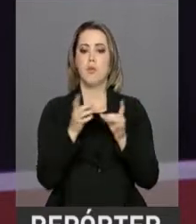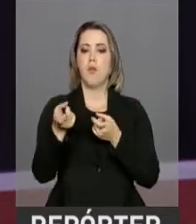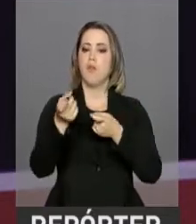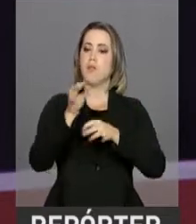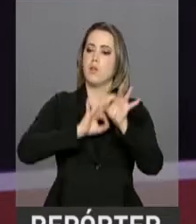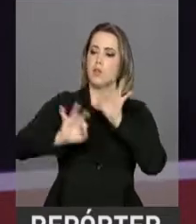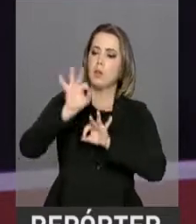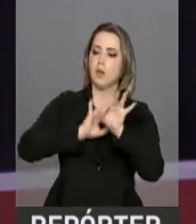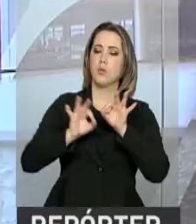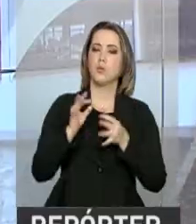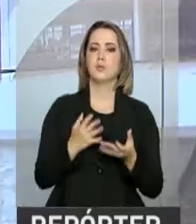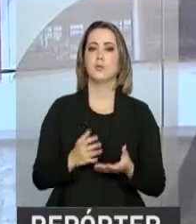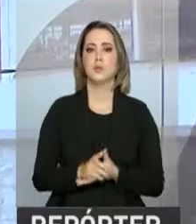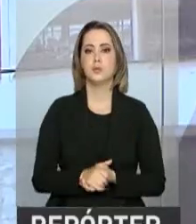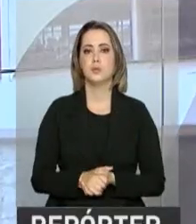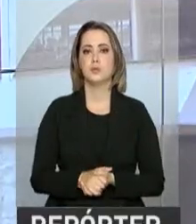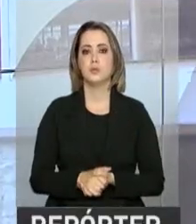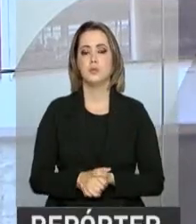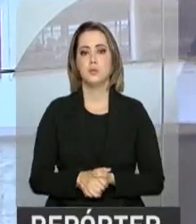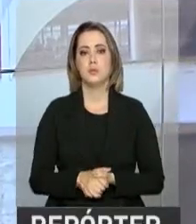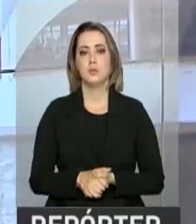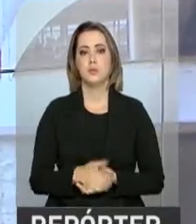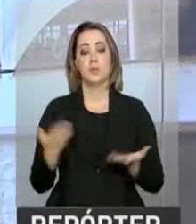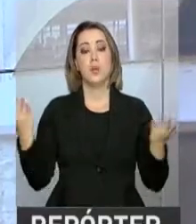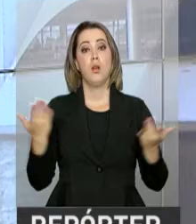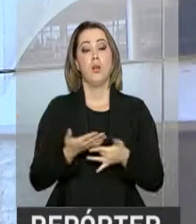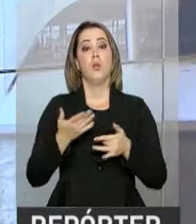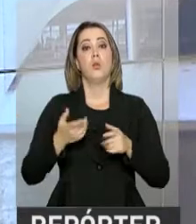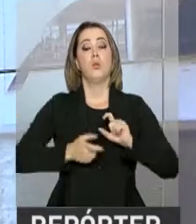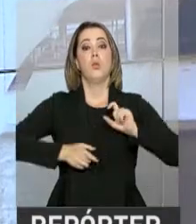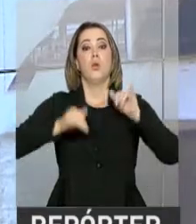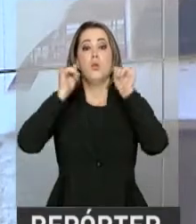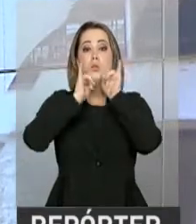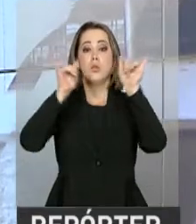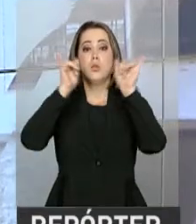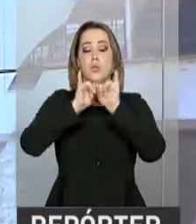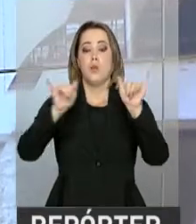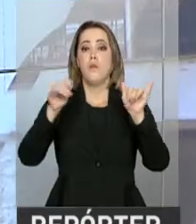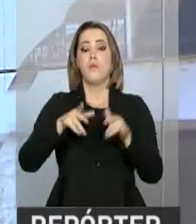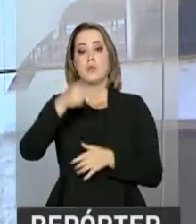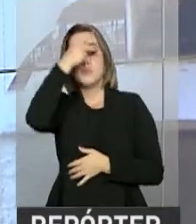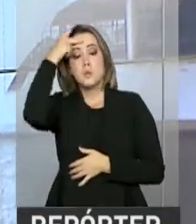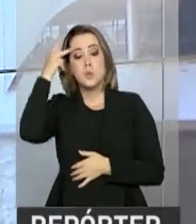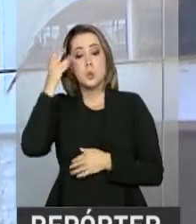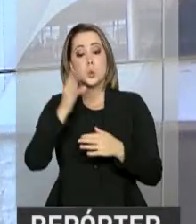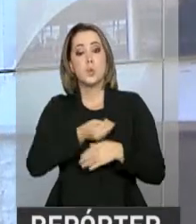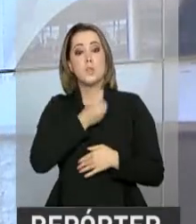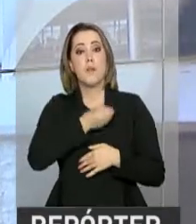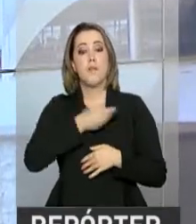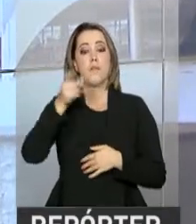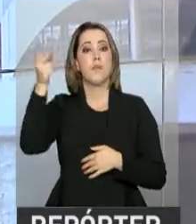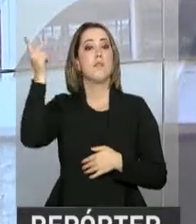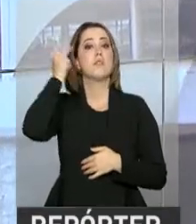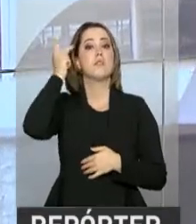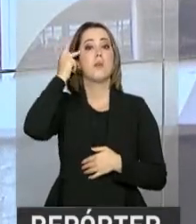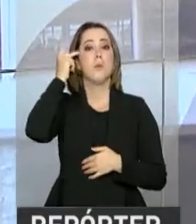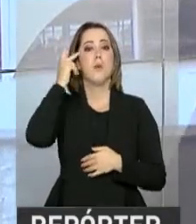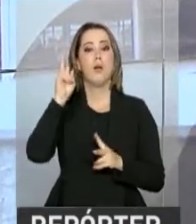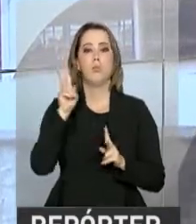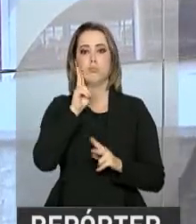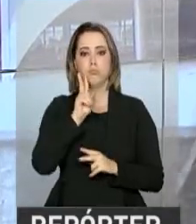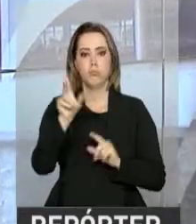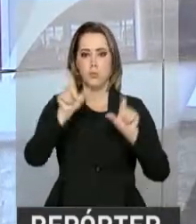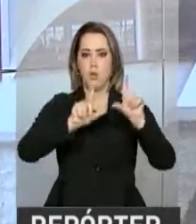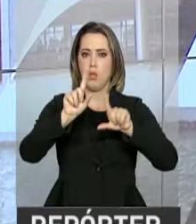para ser produtivo e agora um aviso para os telespectadores de são paulo que acompanhou a nossa programação a